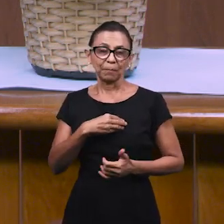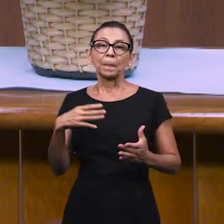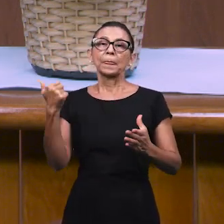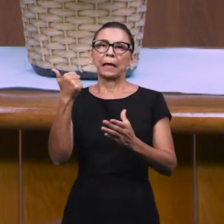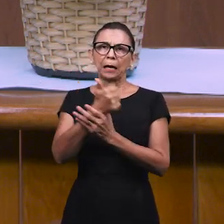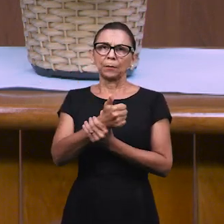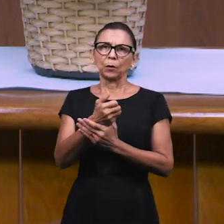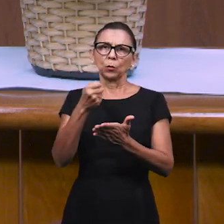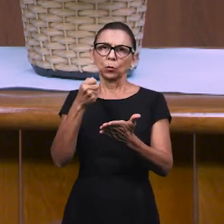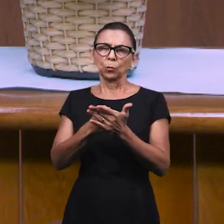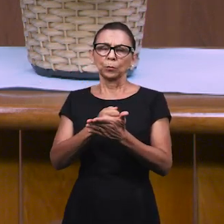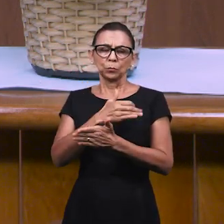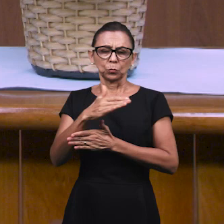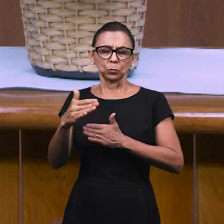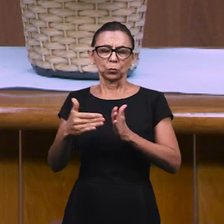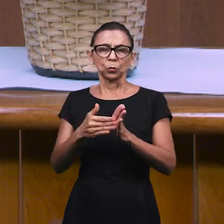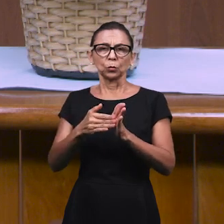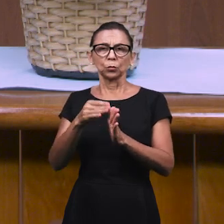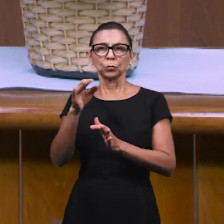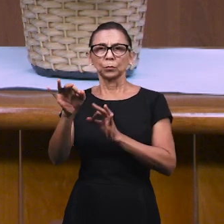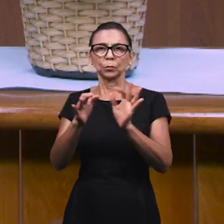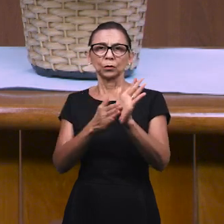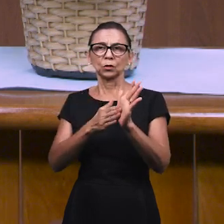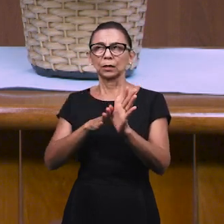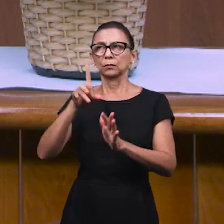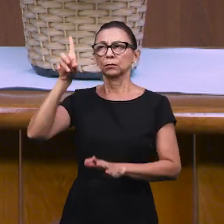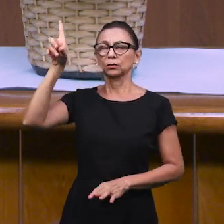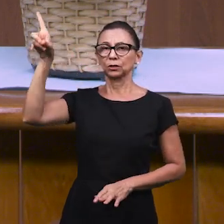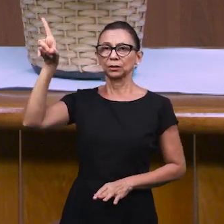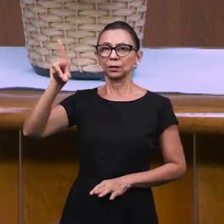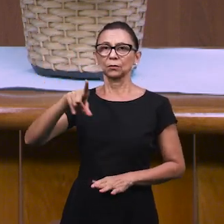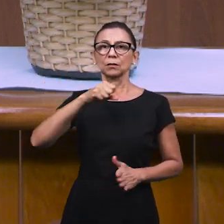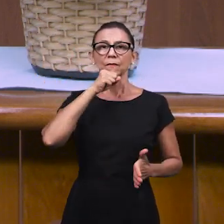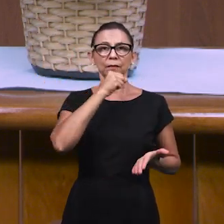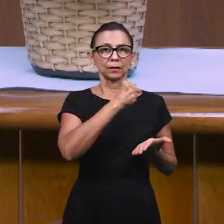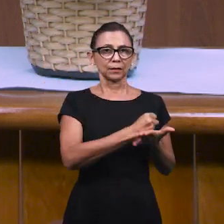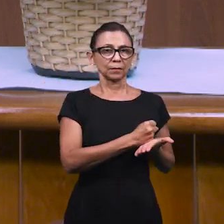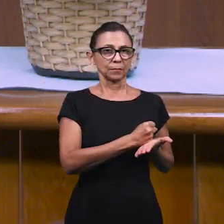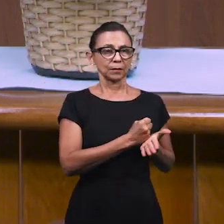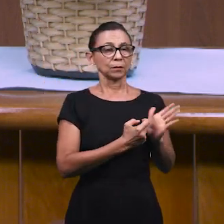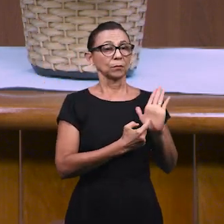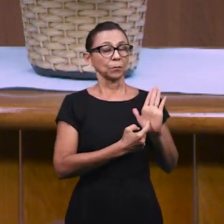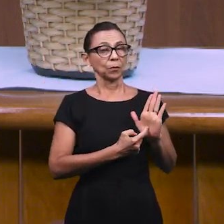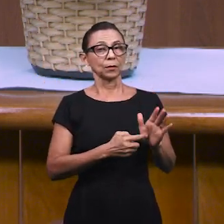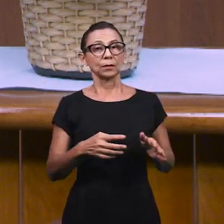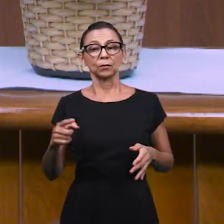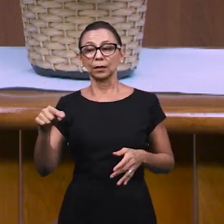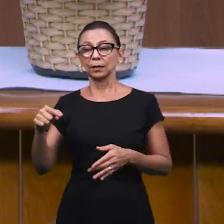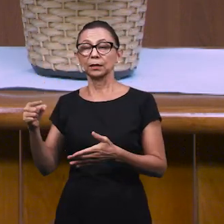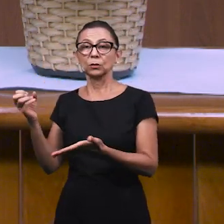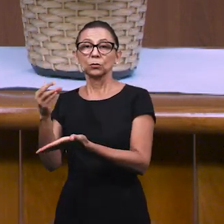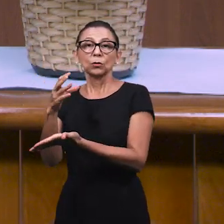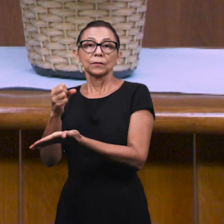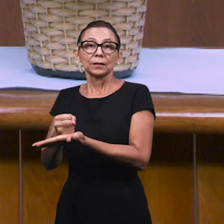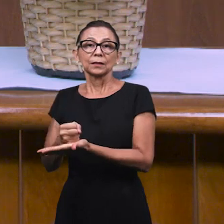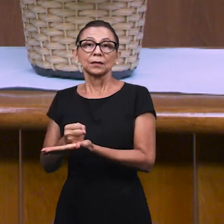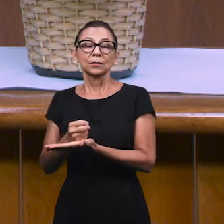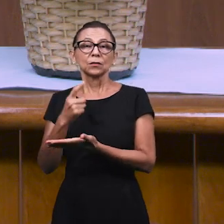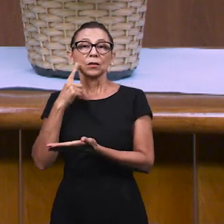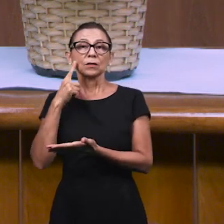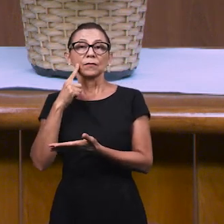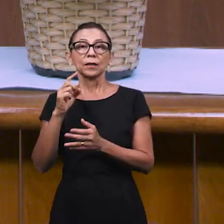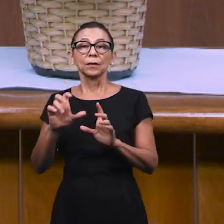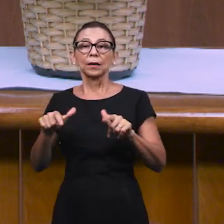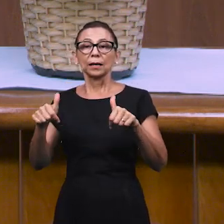fim, e ele foi até o fim em obediência. Então nós vemos no Velho Testamento a ação do Pai, e nós vemos no Novo Testamento agora a ação do